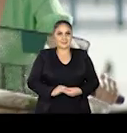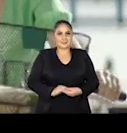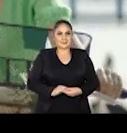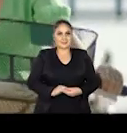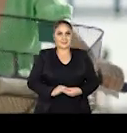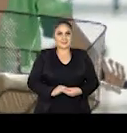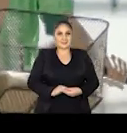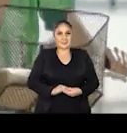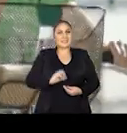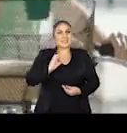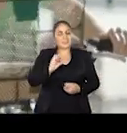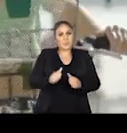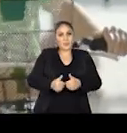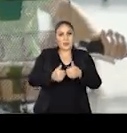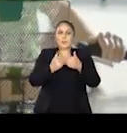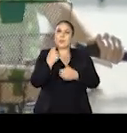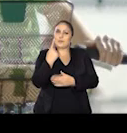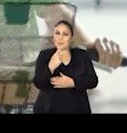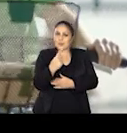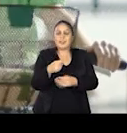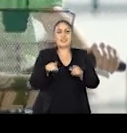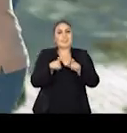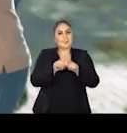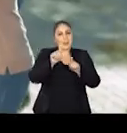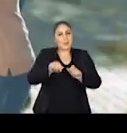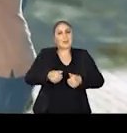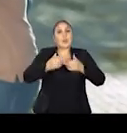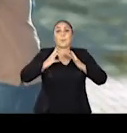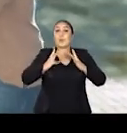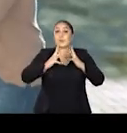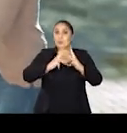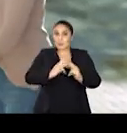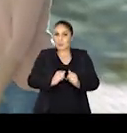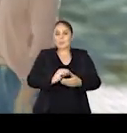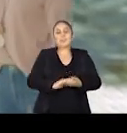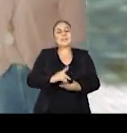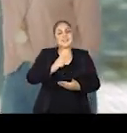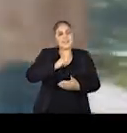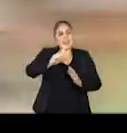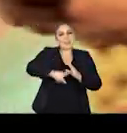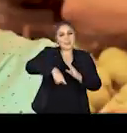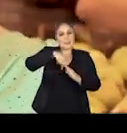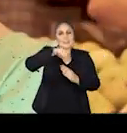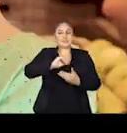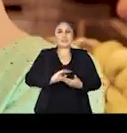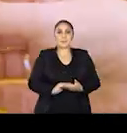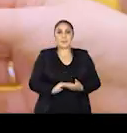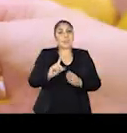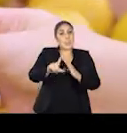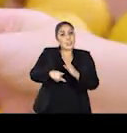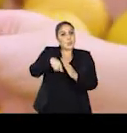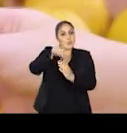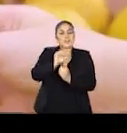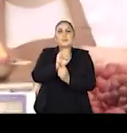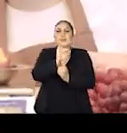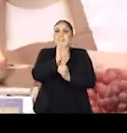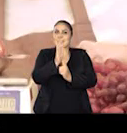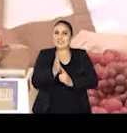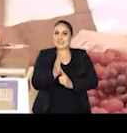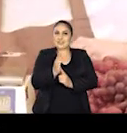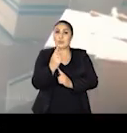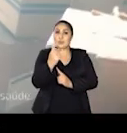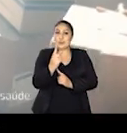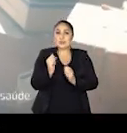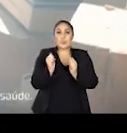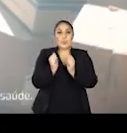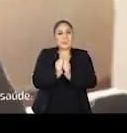é esse o melhor para você também for melhor para todos existe alternativa escolhendo Sicredi